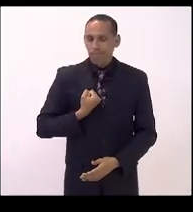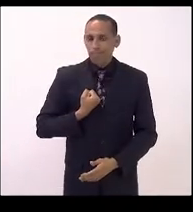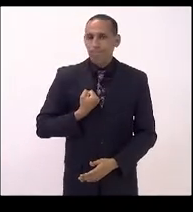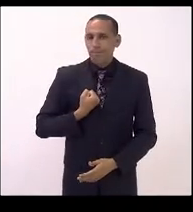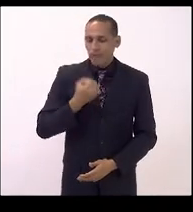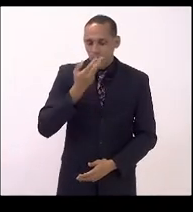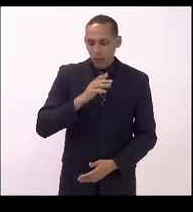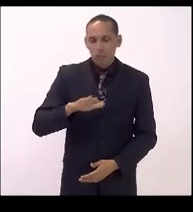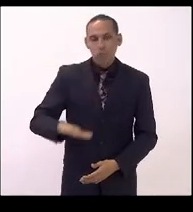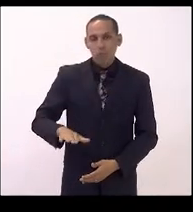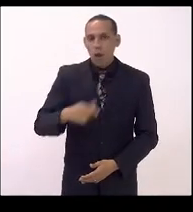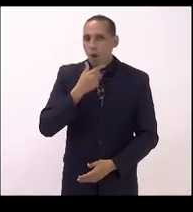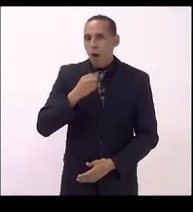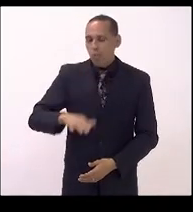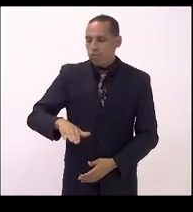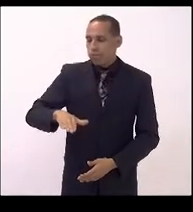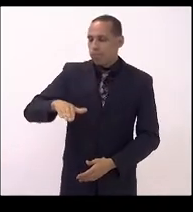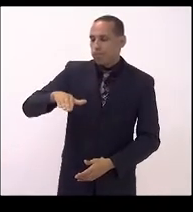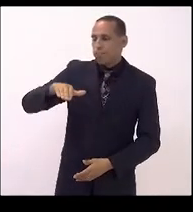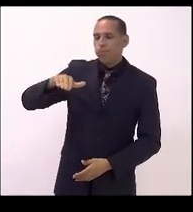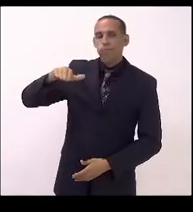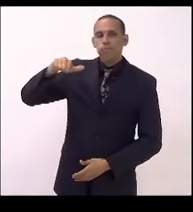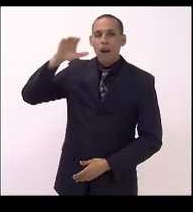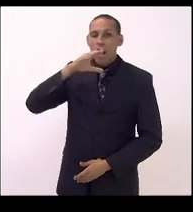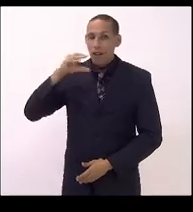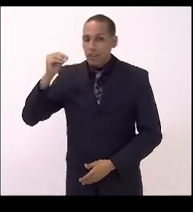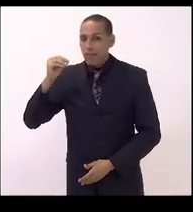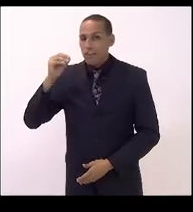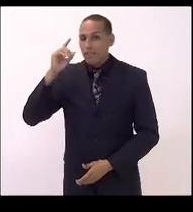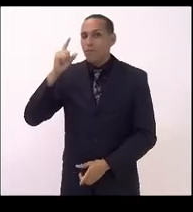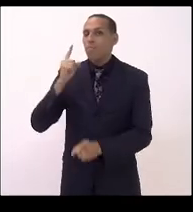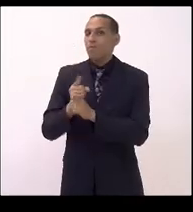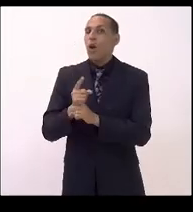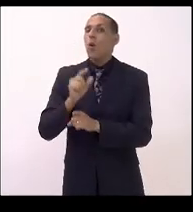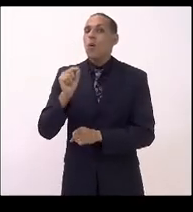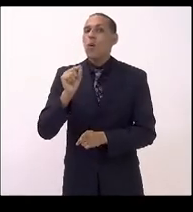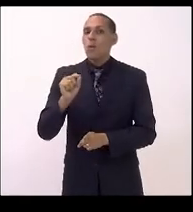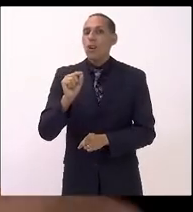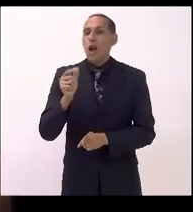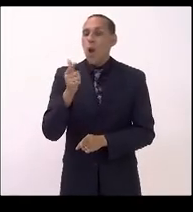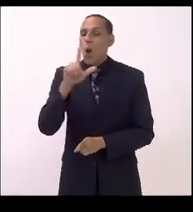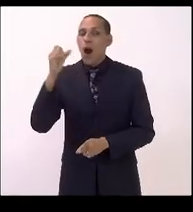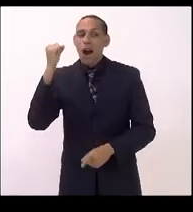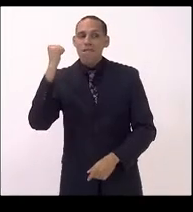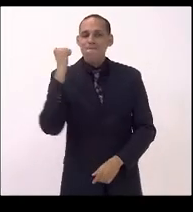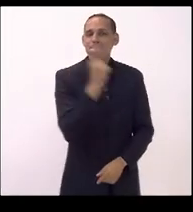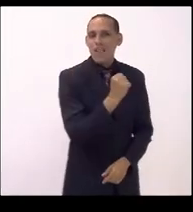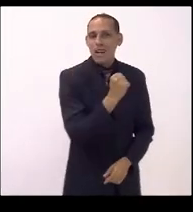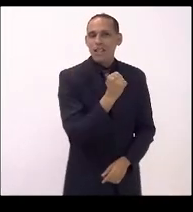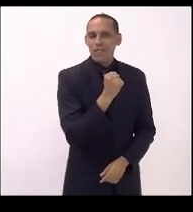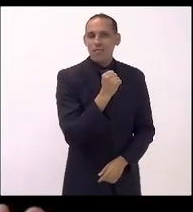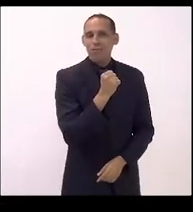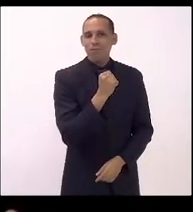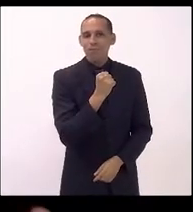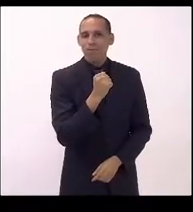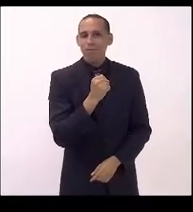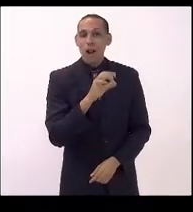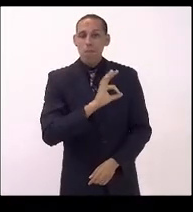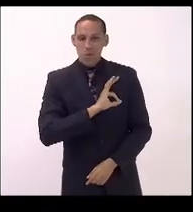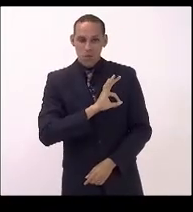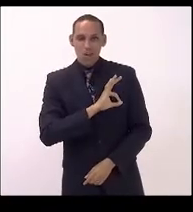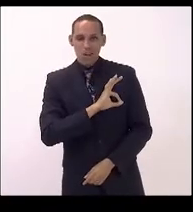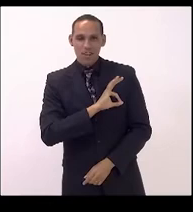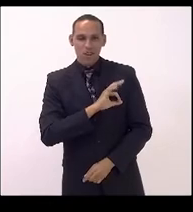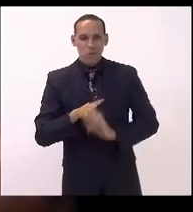justamente ele vai descobrir que não foi isso que aconteceu, que ela tinha sido assassinada pela Invernada de Olaria, um policial da Invernada de